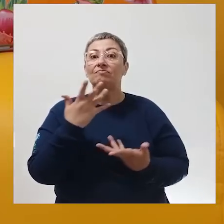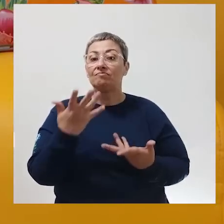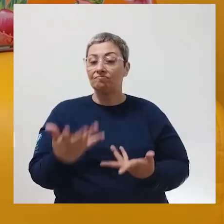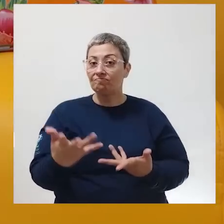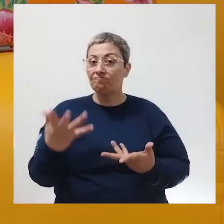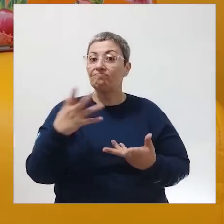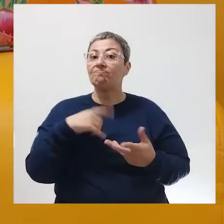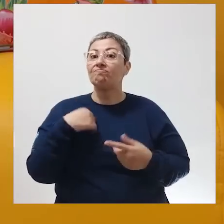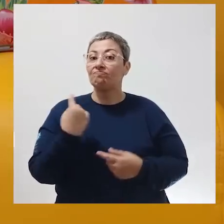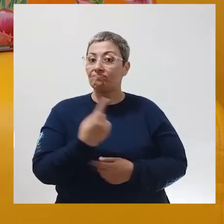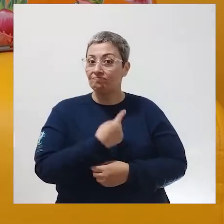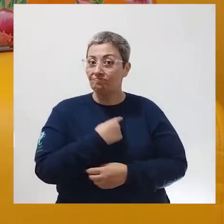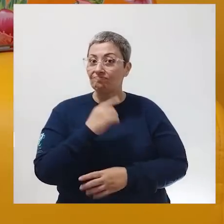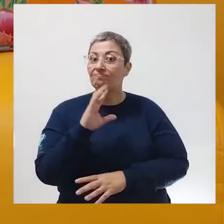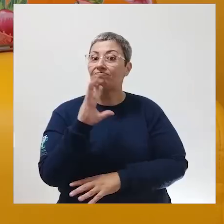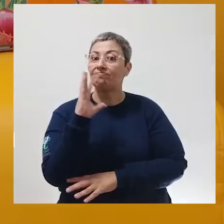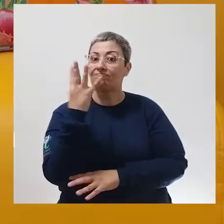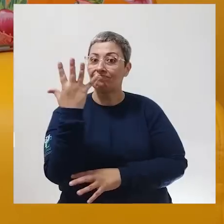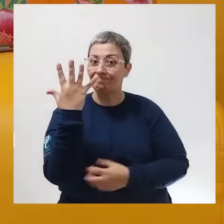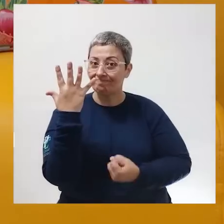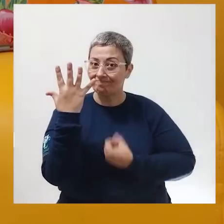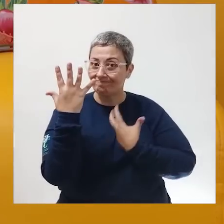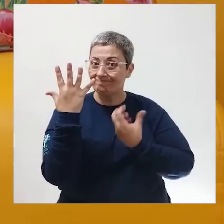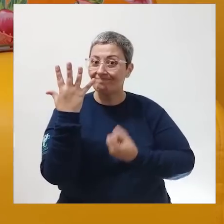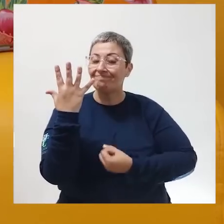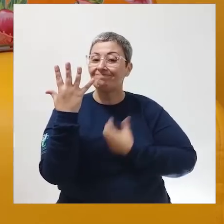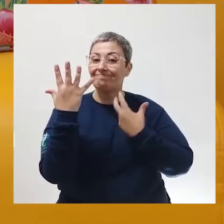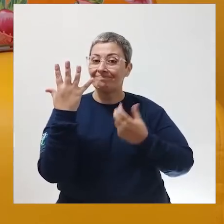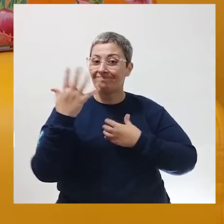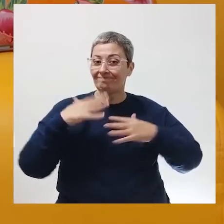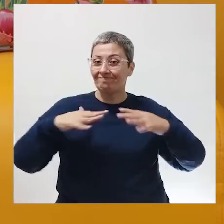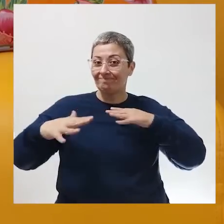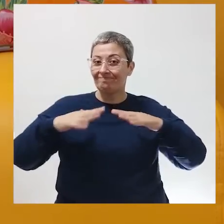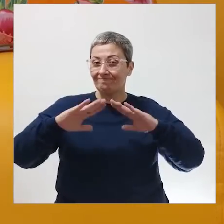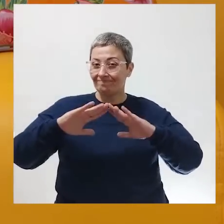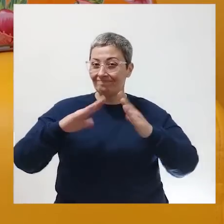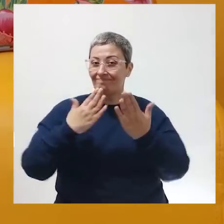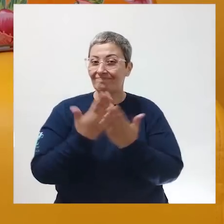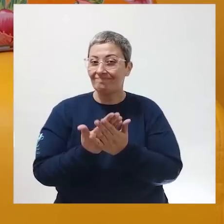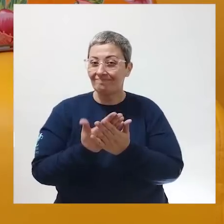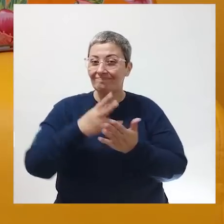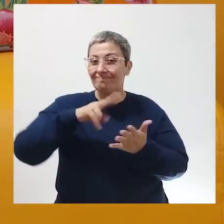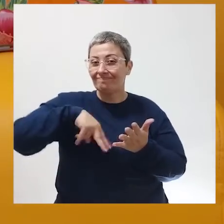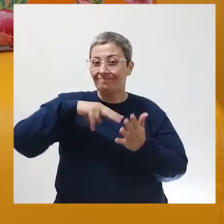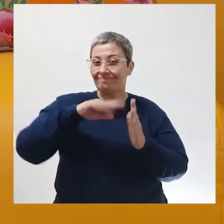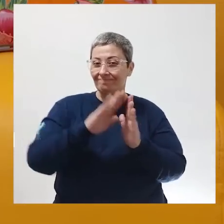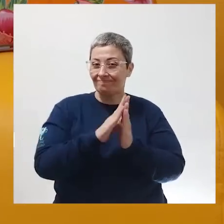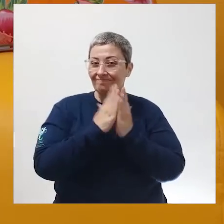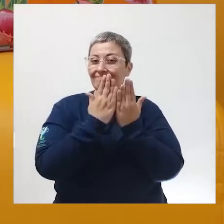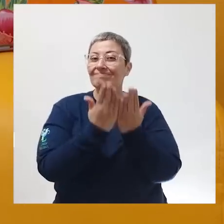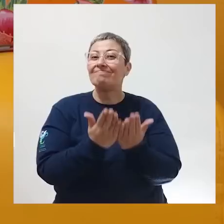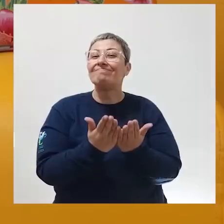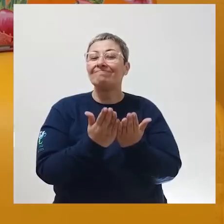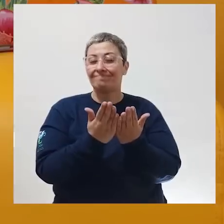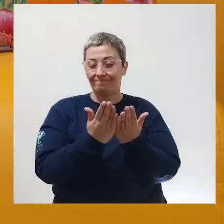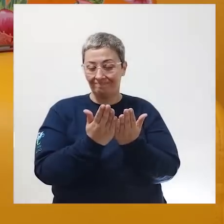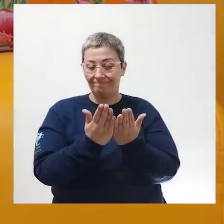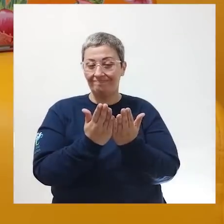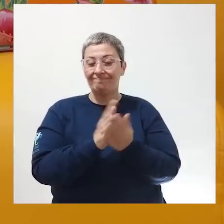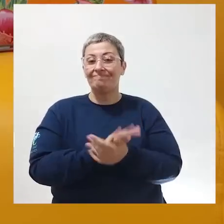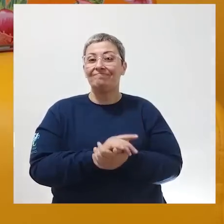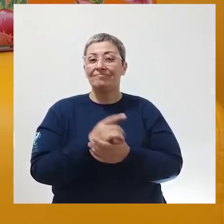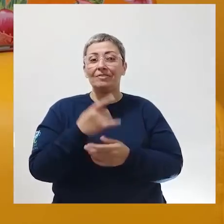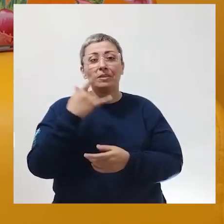Monstrorante. Em nosso pé de poesia, movimento por uma escola